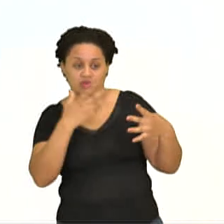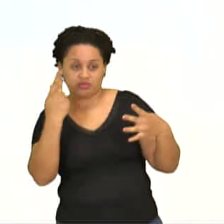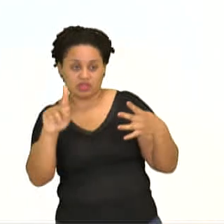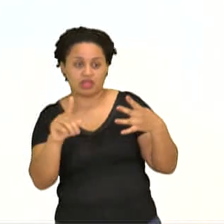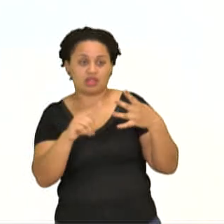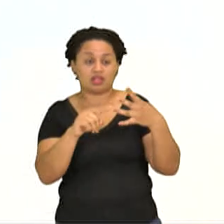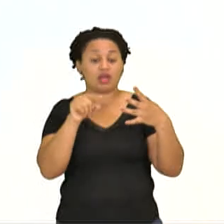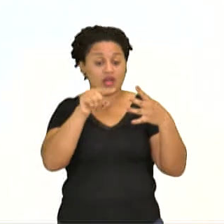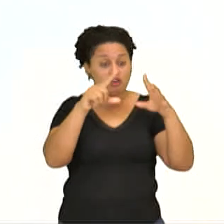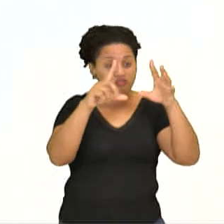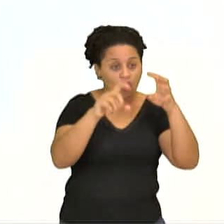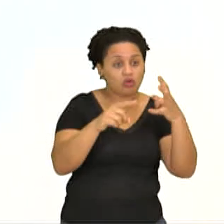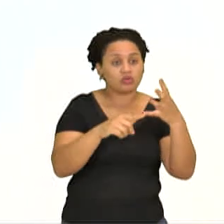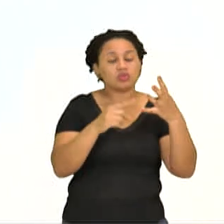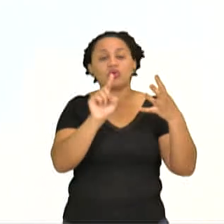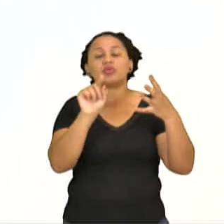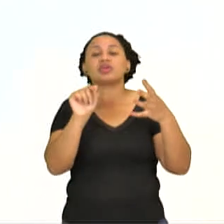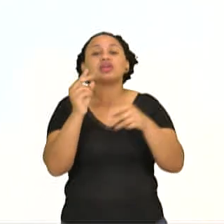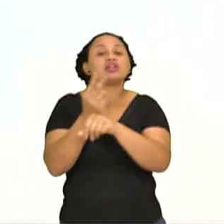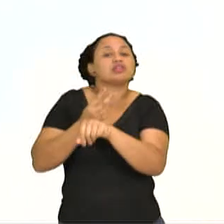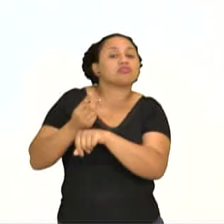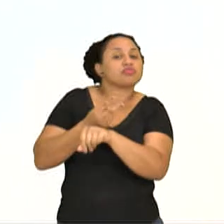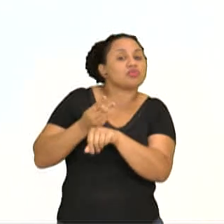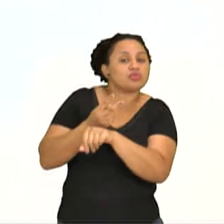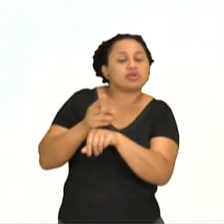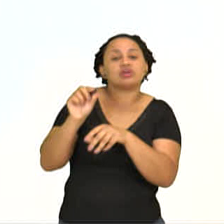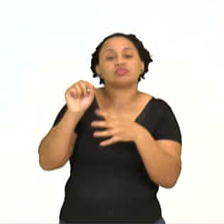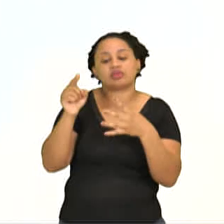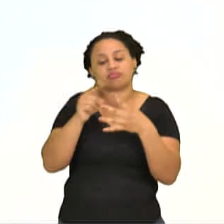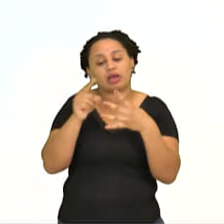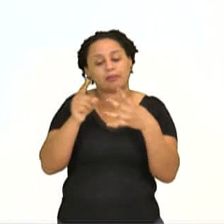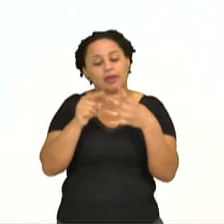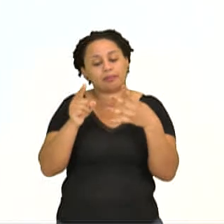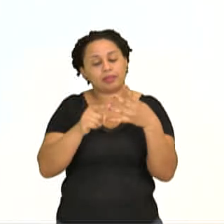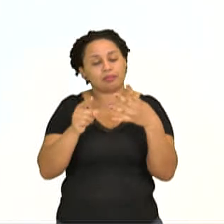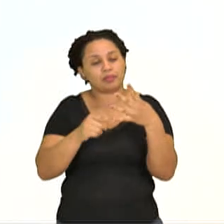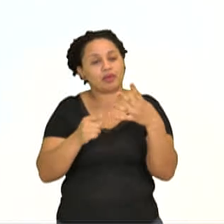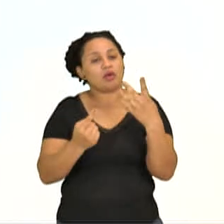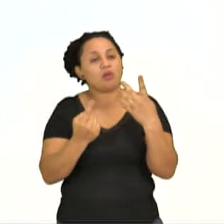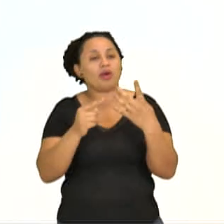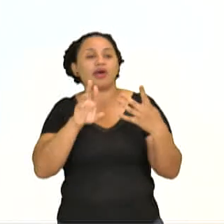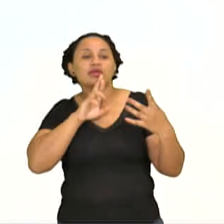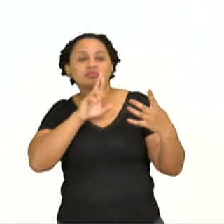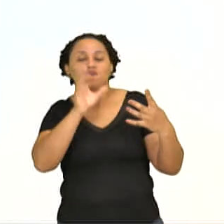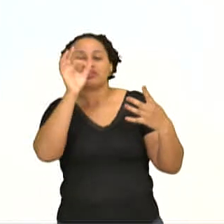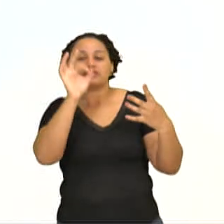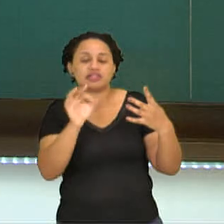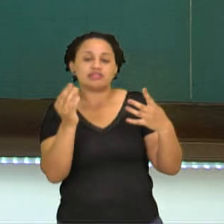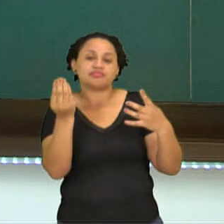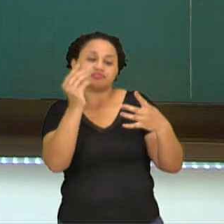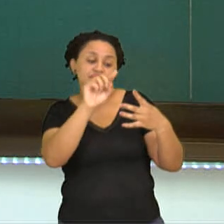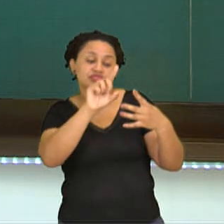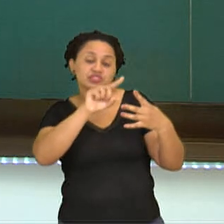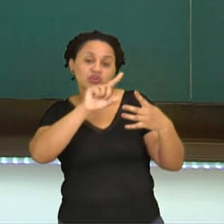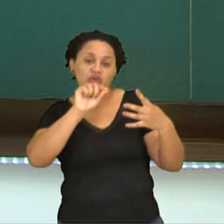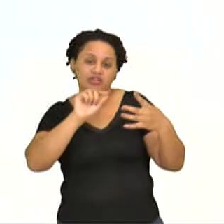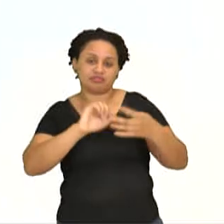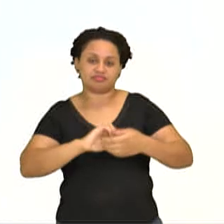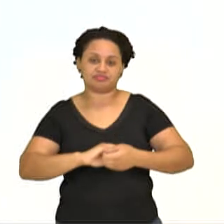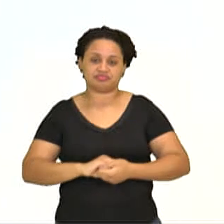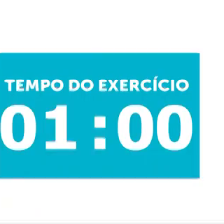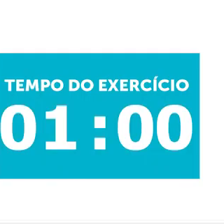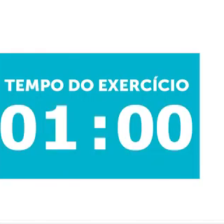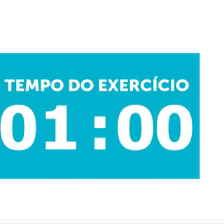se refere ao que o Garfield está procurando? Pensa lá e marca a alternativa correta.